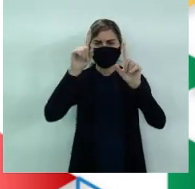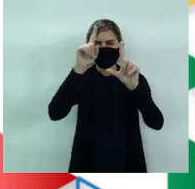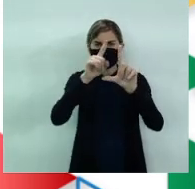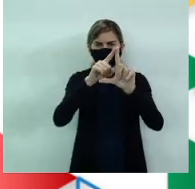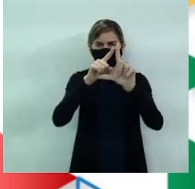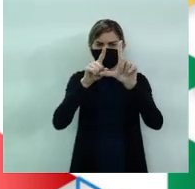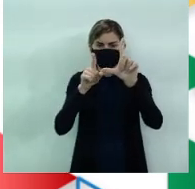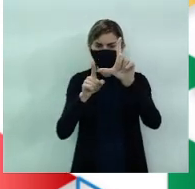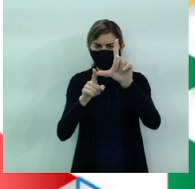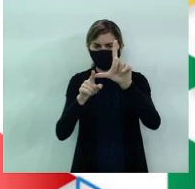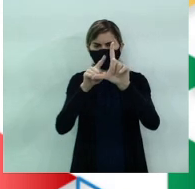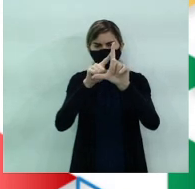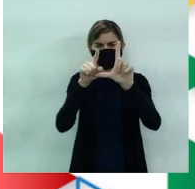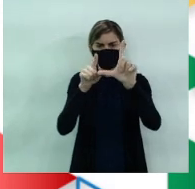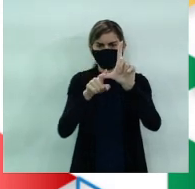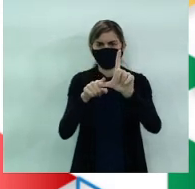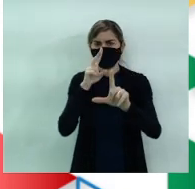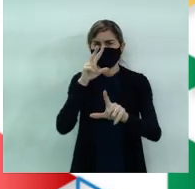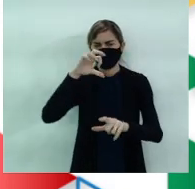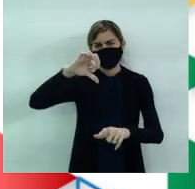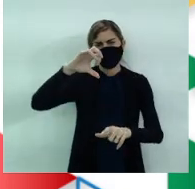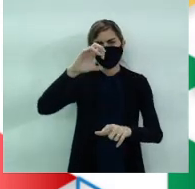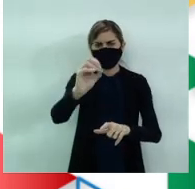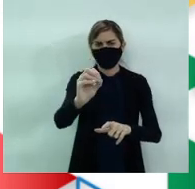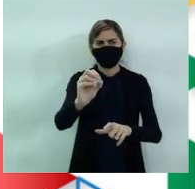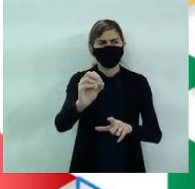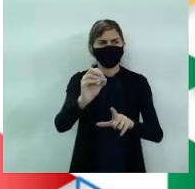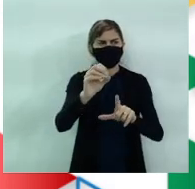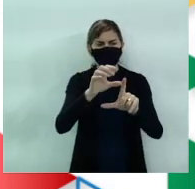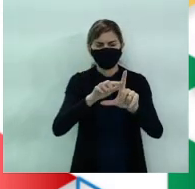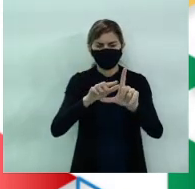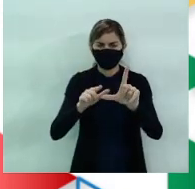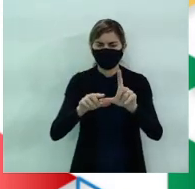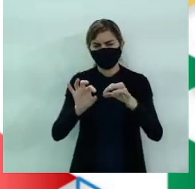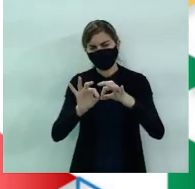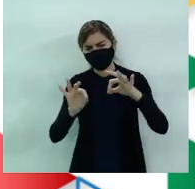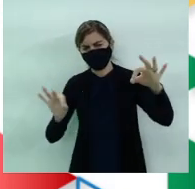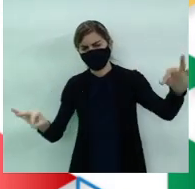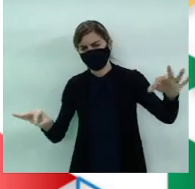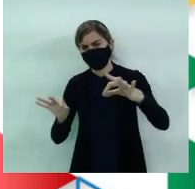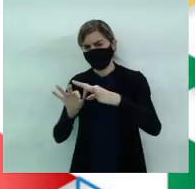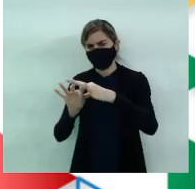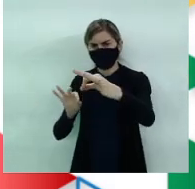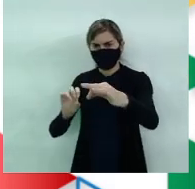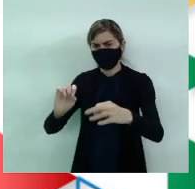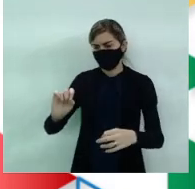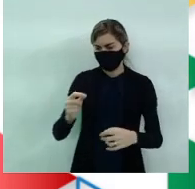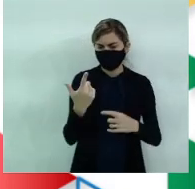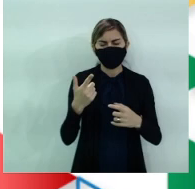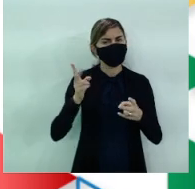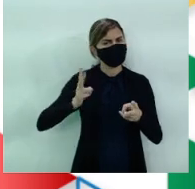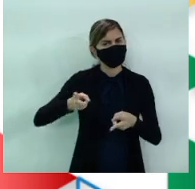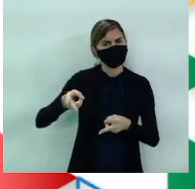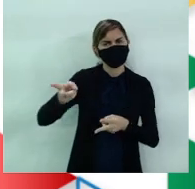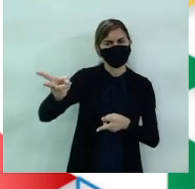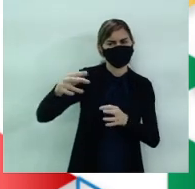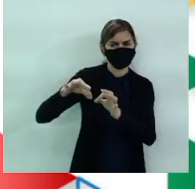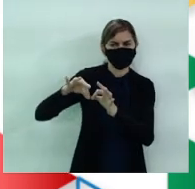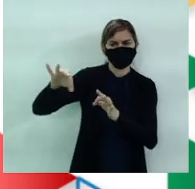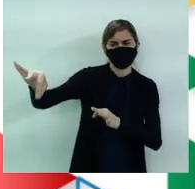90 graus com a força gravitacional. Suas distâncias em relação ao Sol permanecem